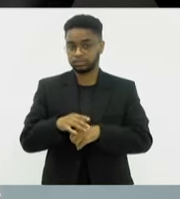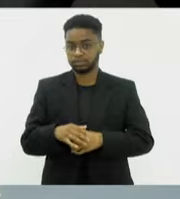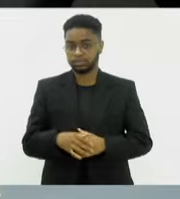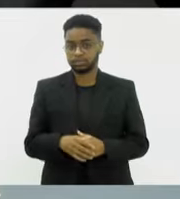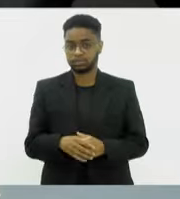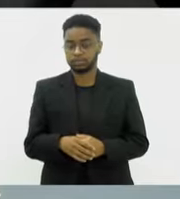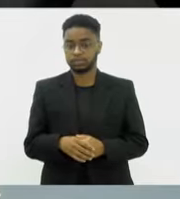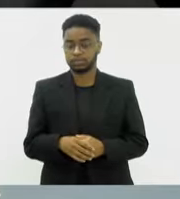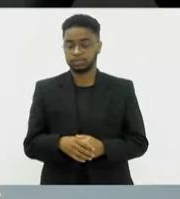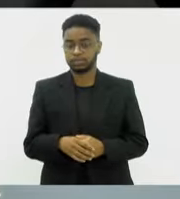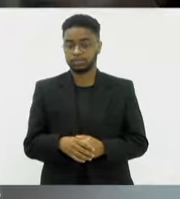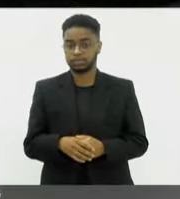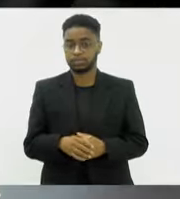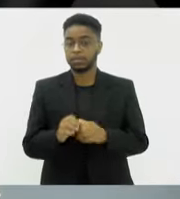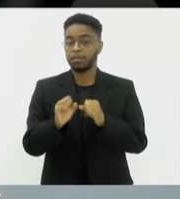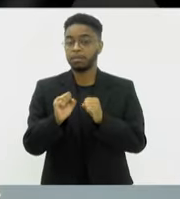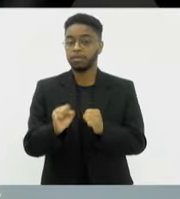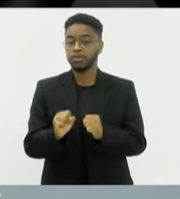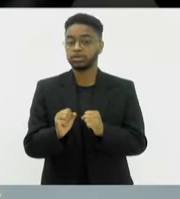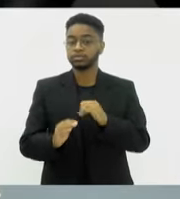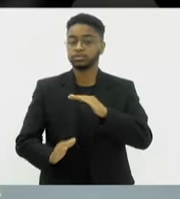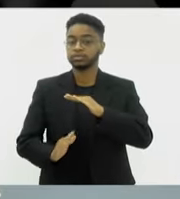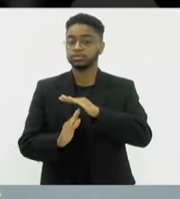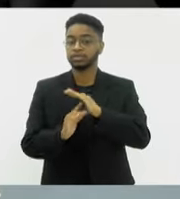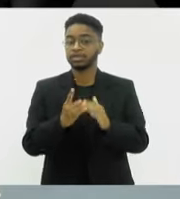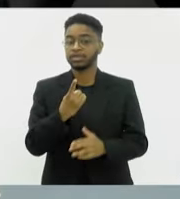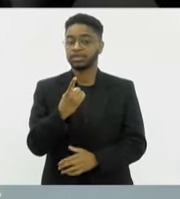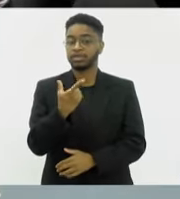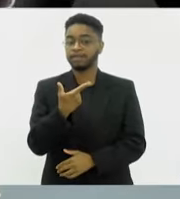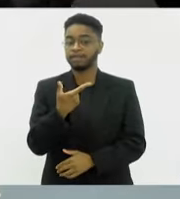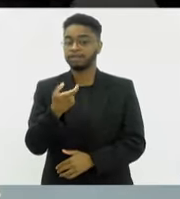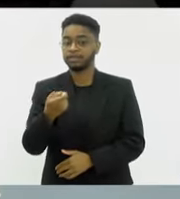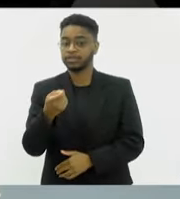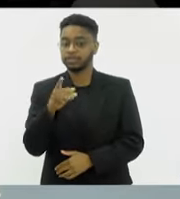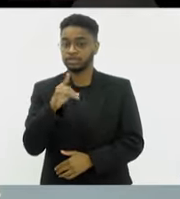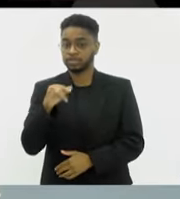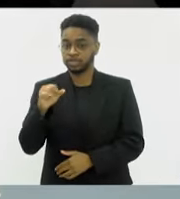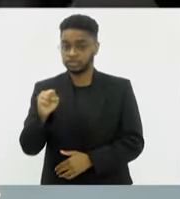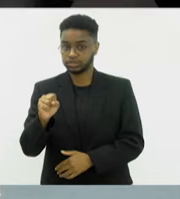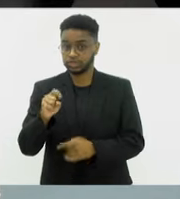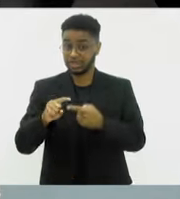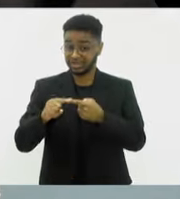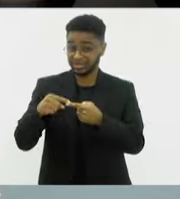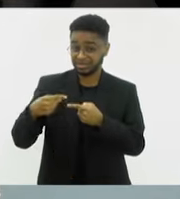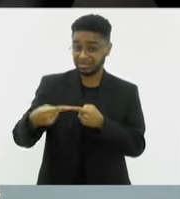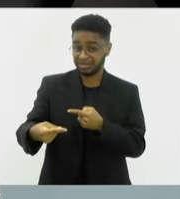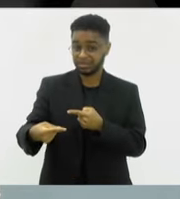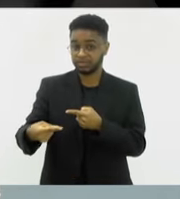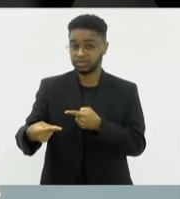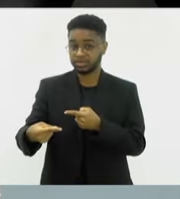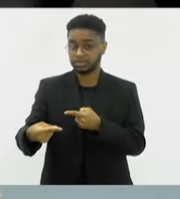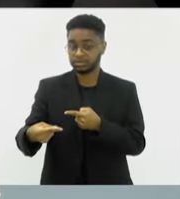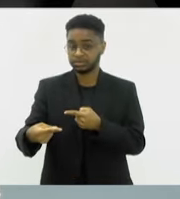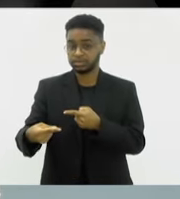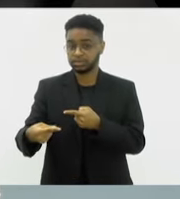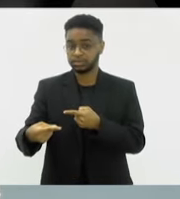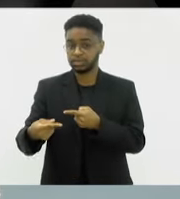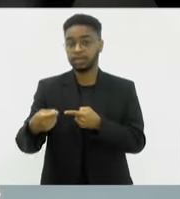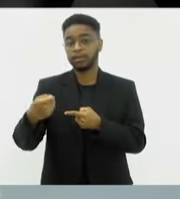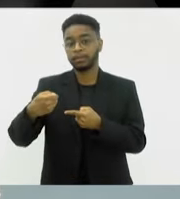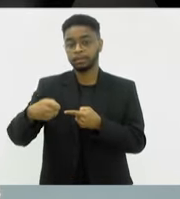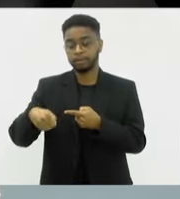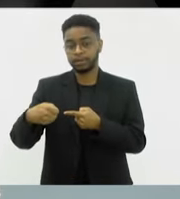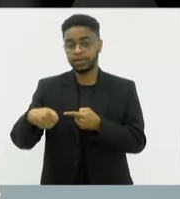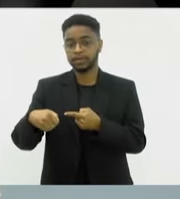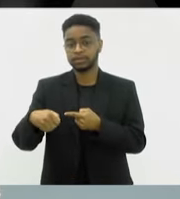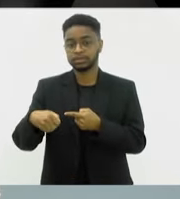pode ser até 120 dias e que, após isso, terá que se chamar